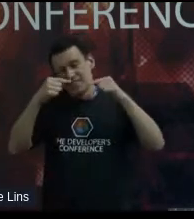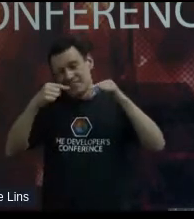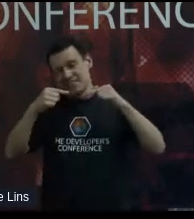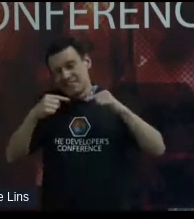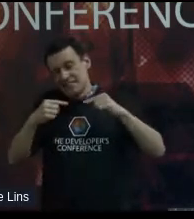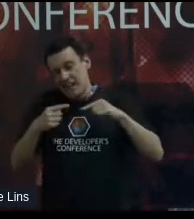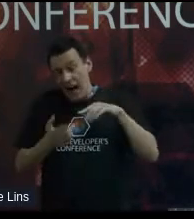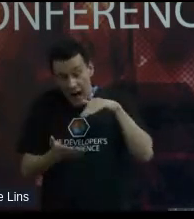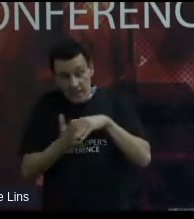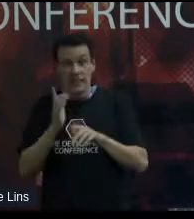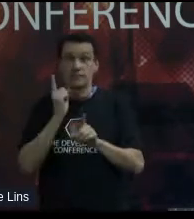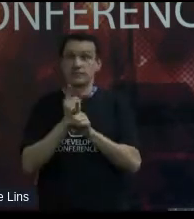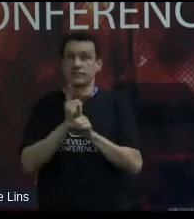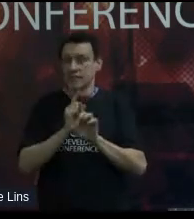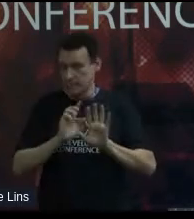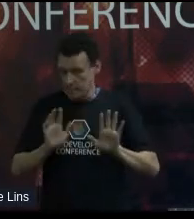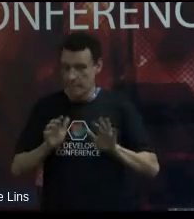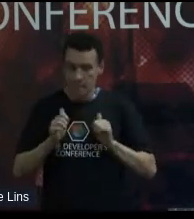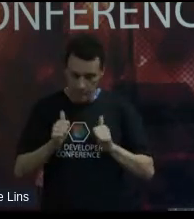por favor. Vamos lá.